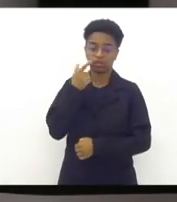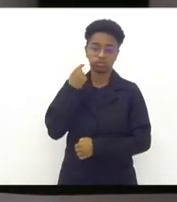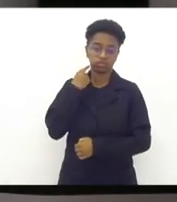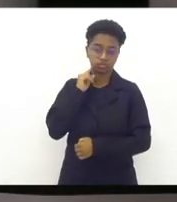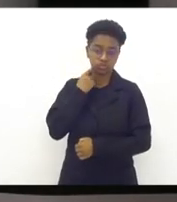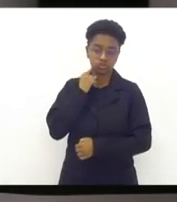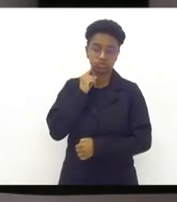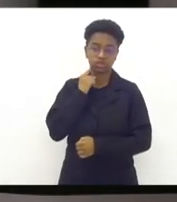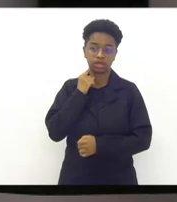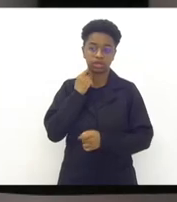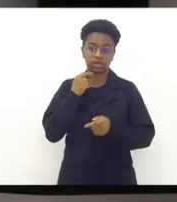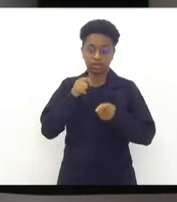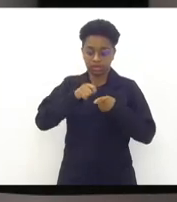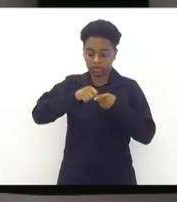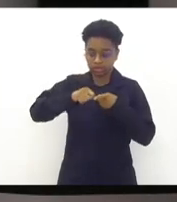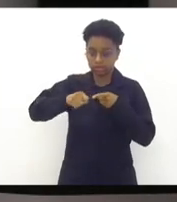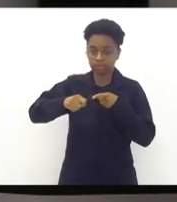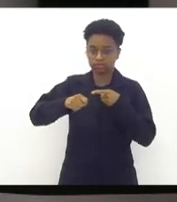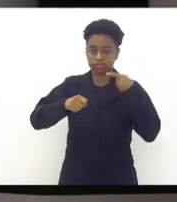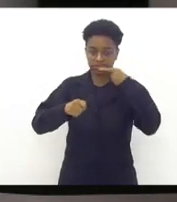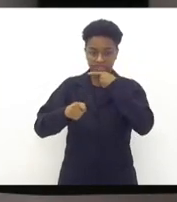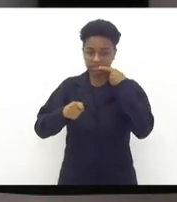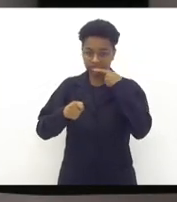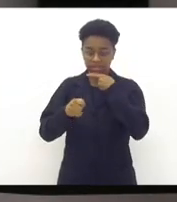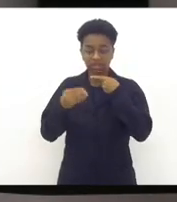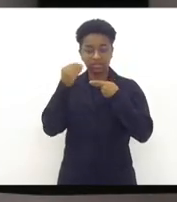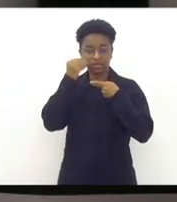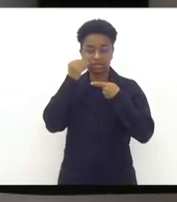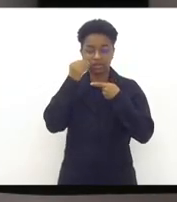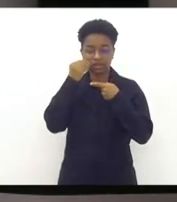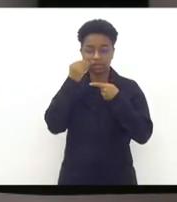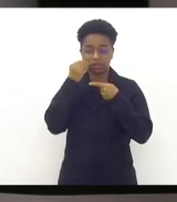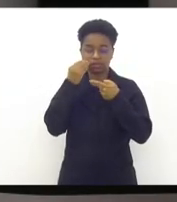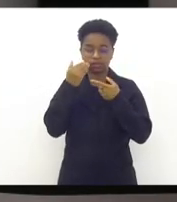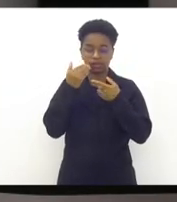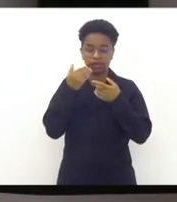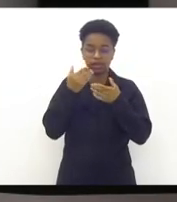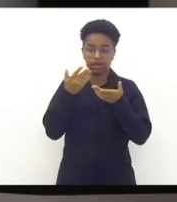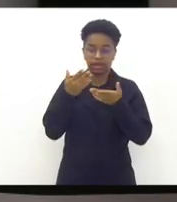dente para forrar o estômago.